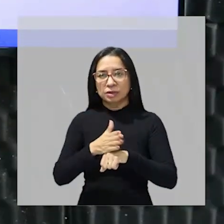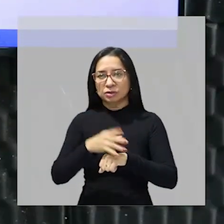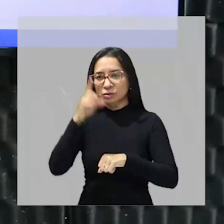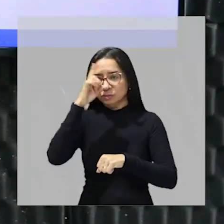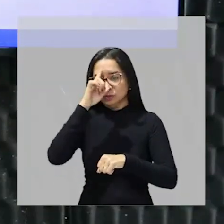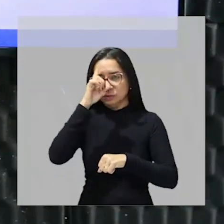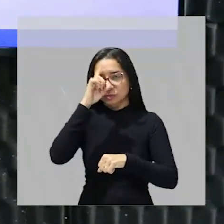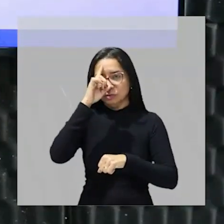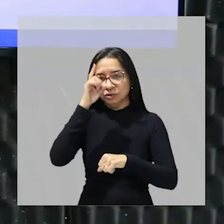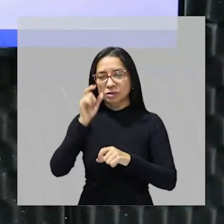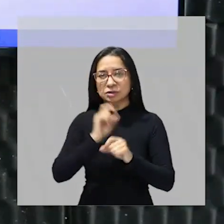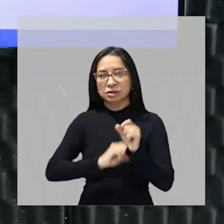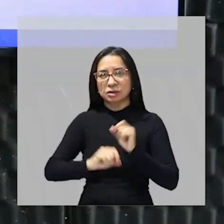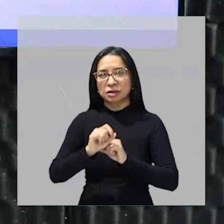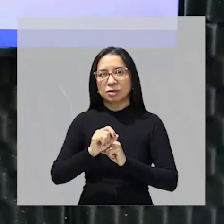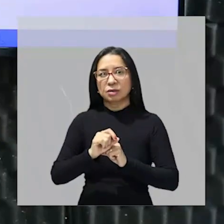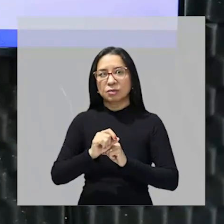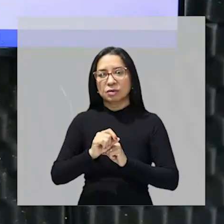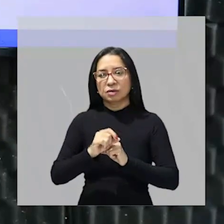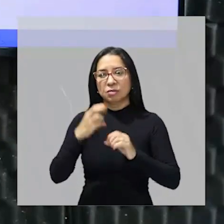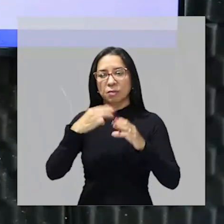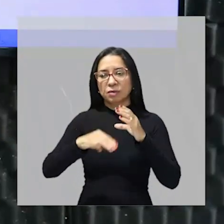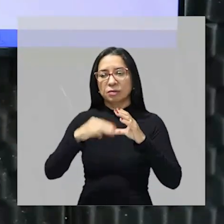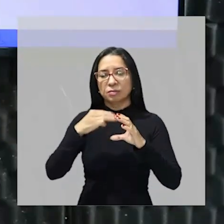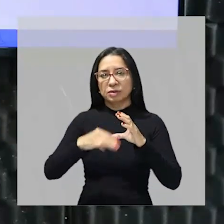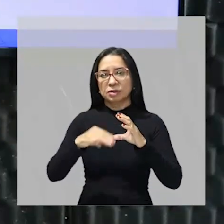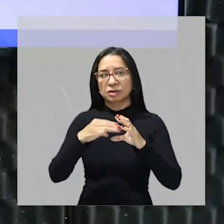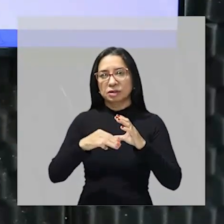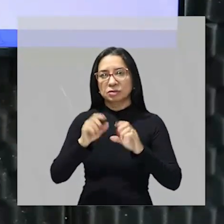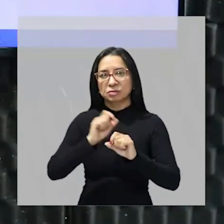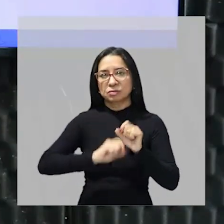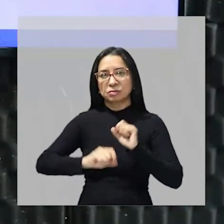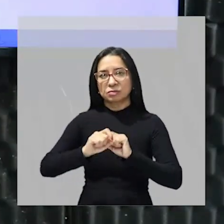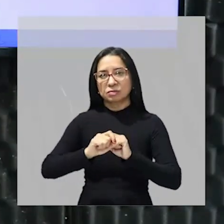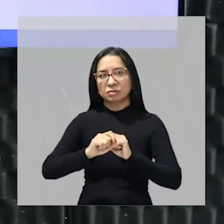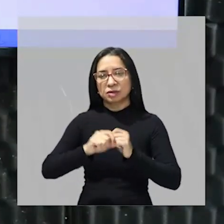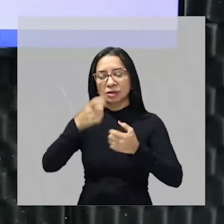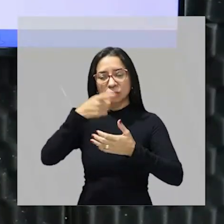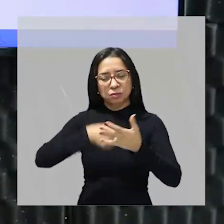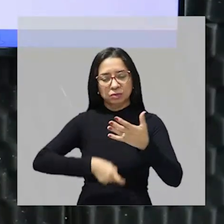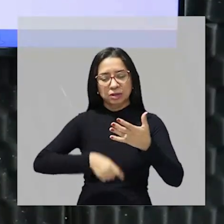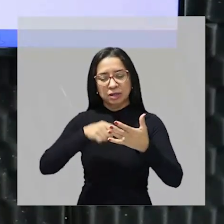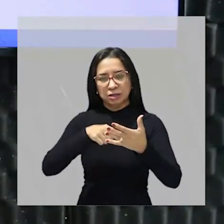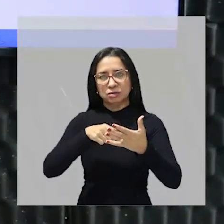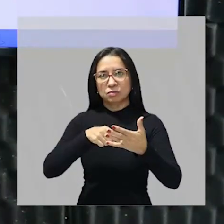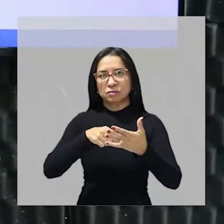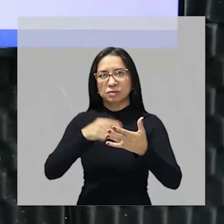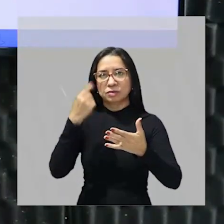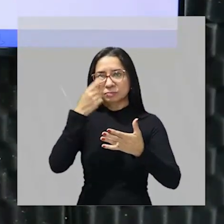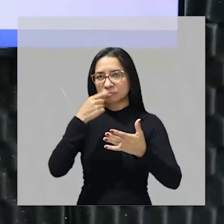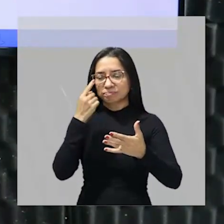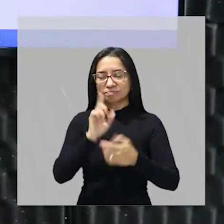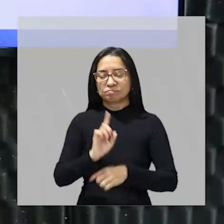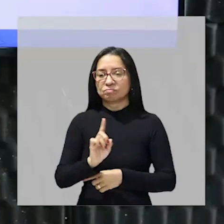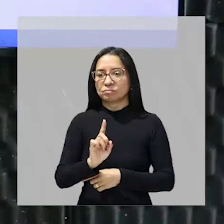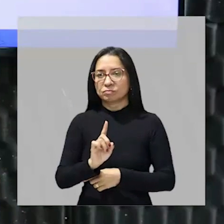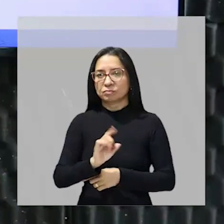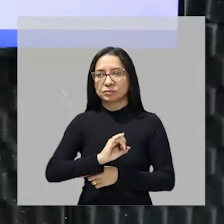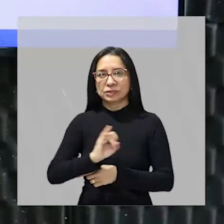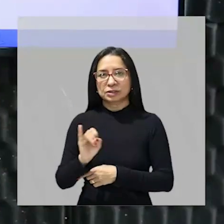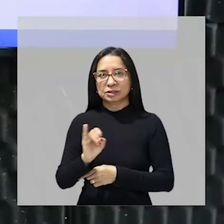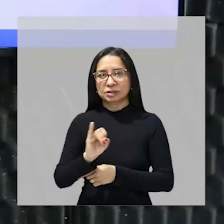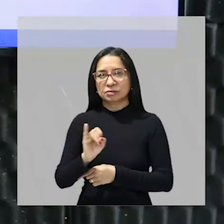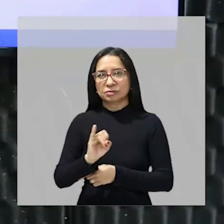dia, na hora de pegar o celular para mandar uma mensagem. Não é que o texto da mensagem vai em espanhol, tá? Se você se